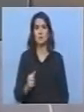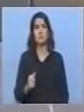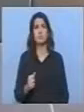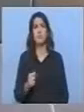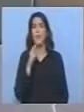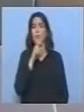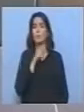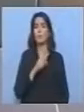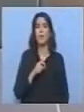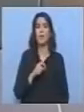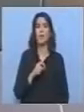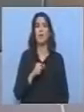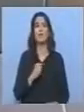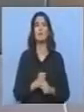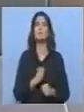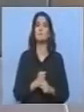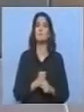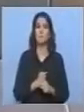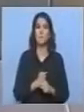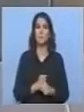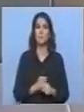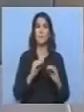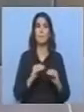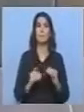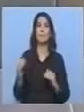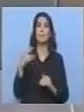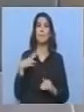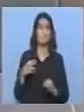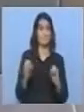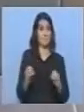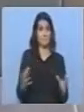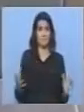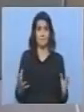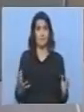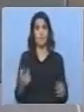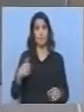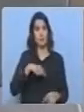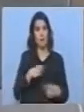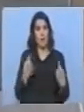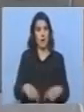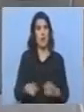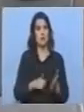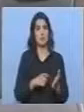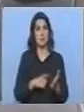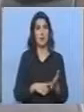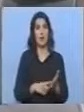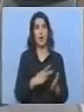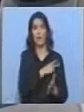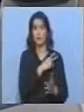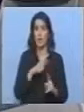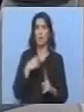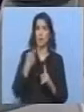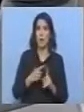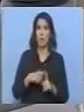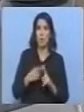não tiveram praticamente nenhuma oportunidade de fazer uma carreira no ensino superior em Portugal. Nós temos a necessidade de renovar a universidade todos os anos,